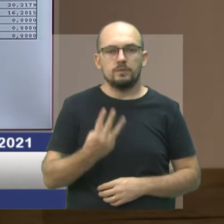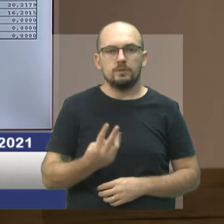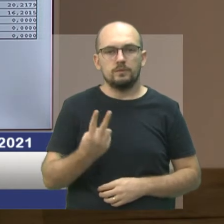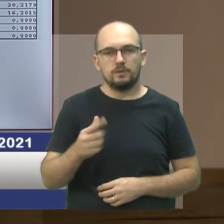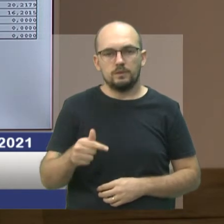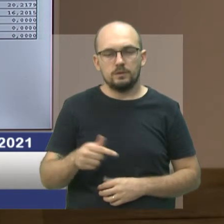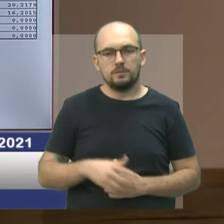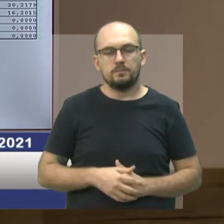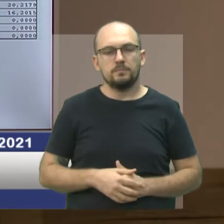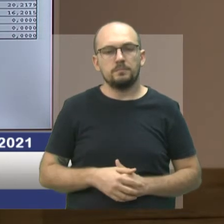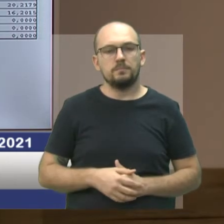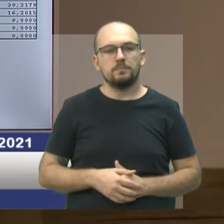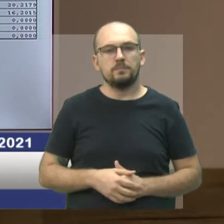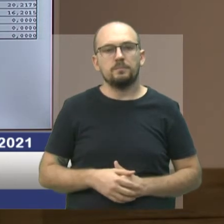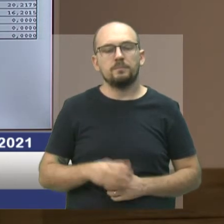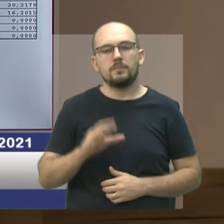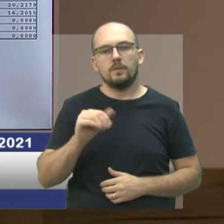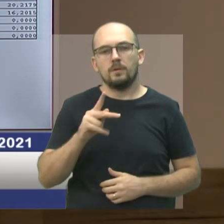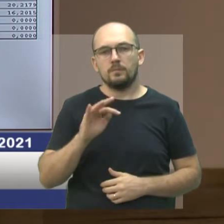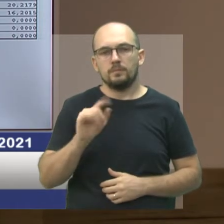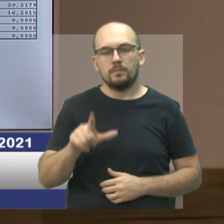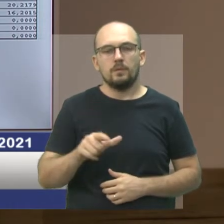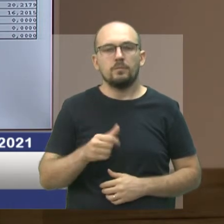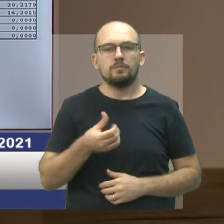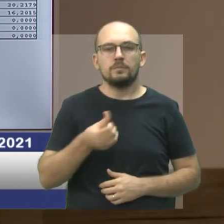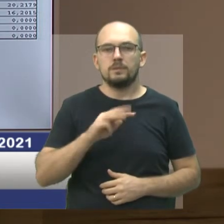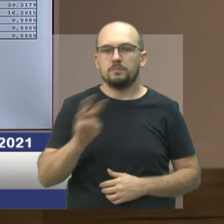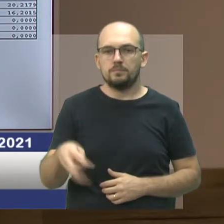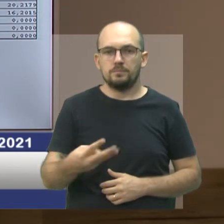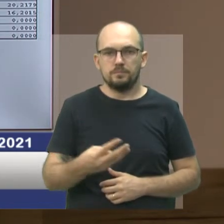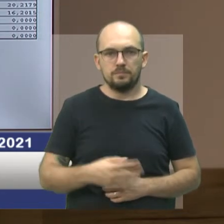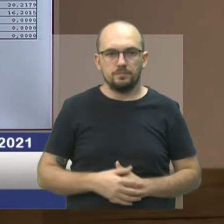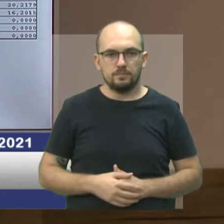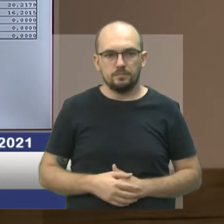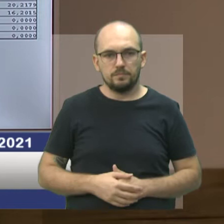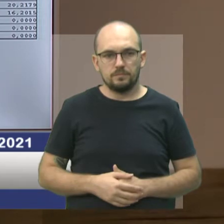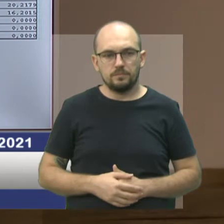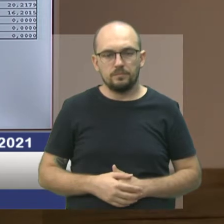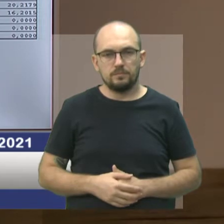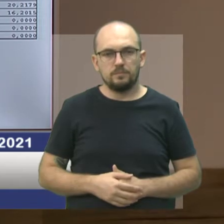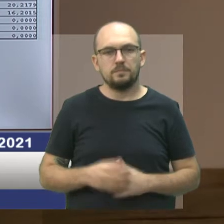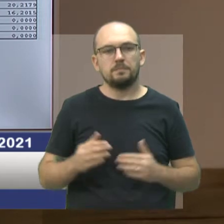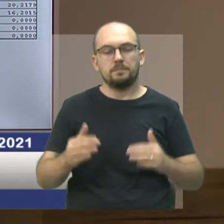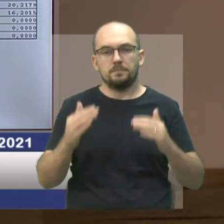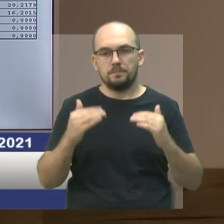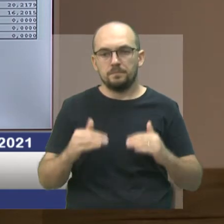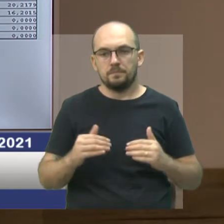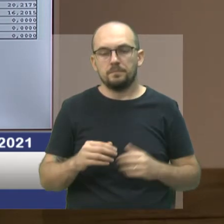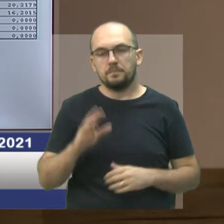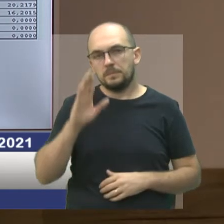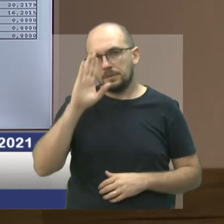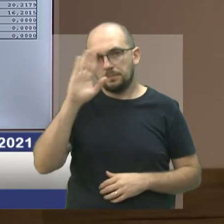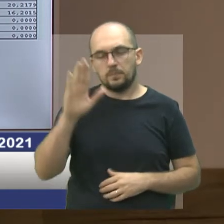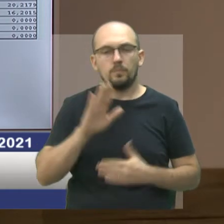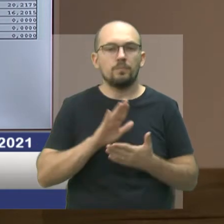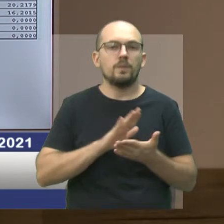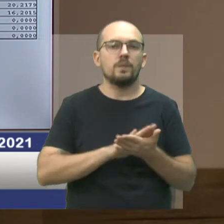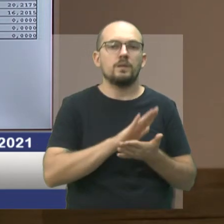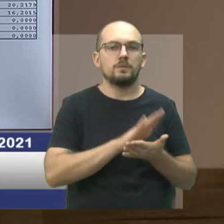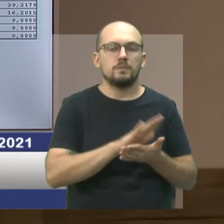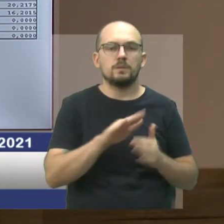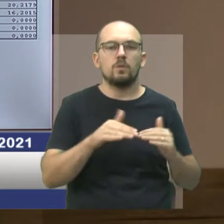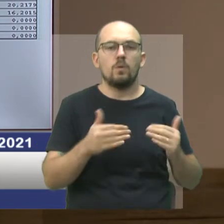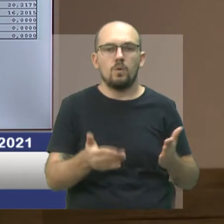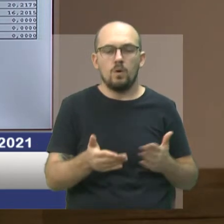receitas primárias de capital 6 milhões 731. Logo abaixo, as principais despesas, que